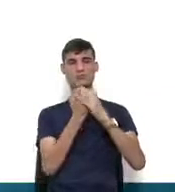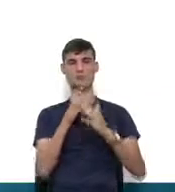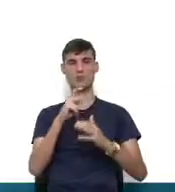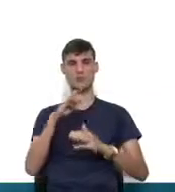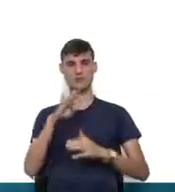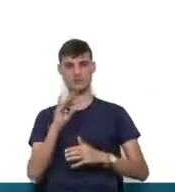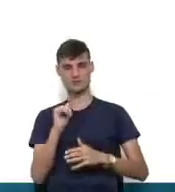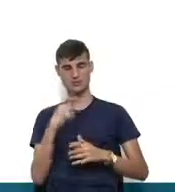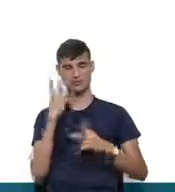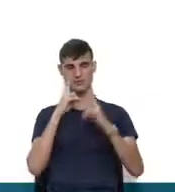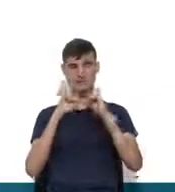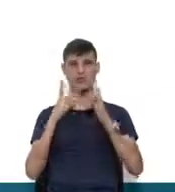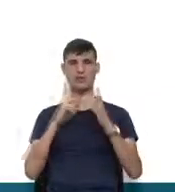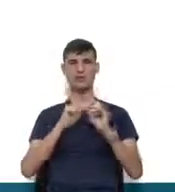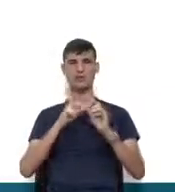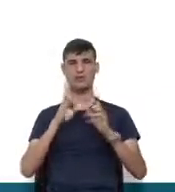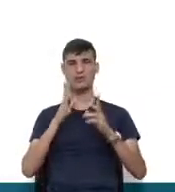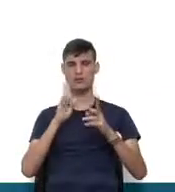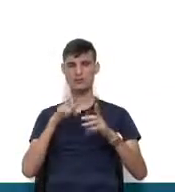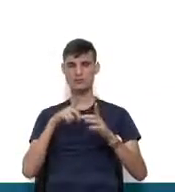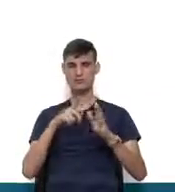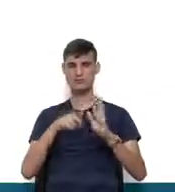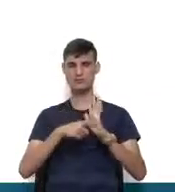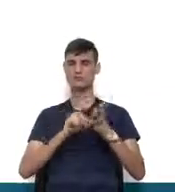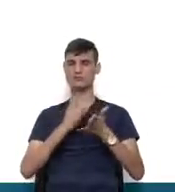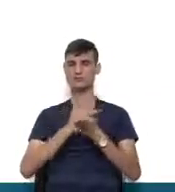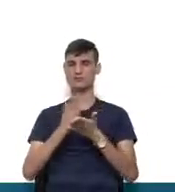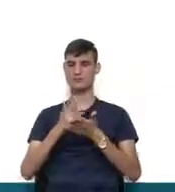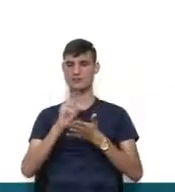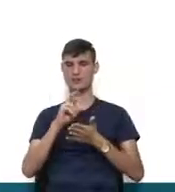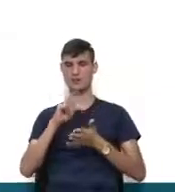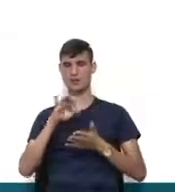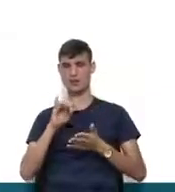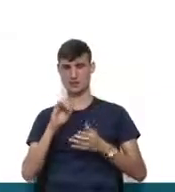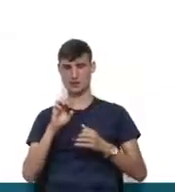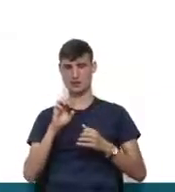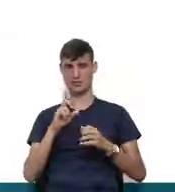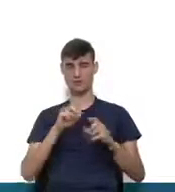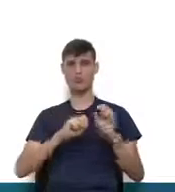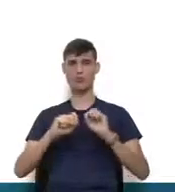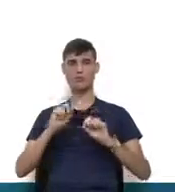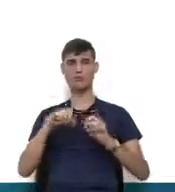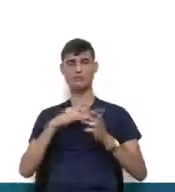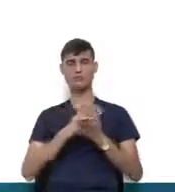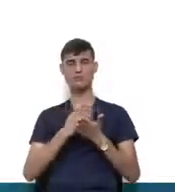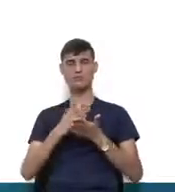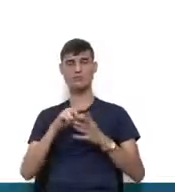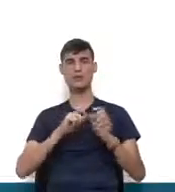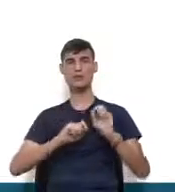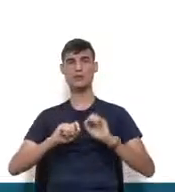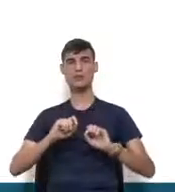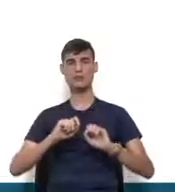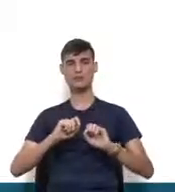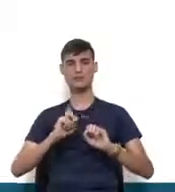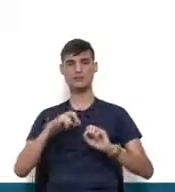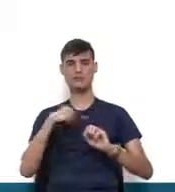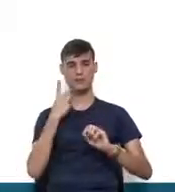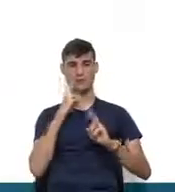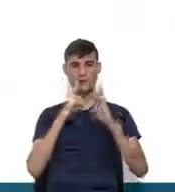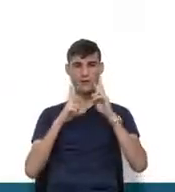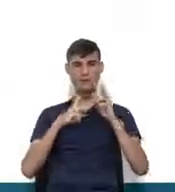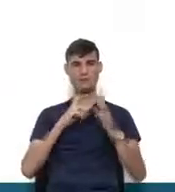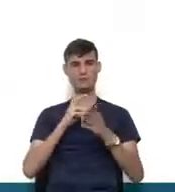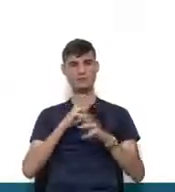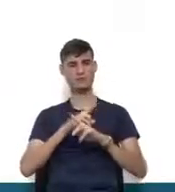é uma série lá nos nossos conhecimentos prévios. A série de potência nada mais é aquela série que nós temos